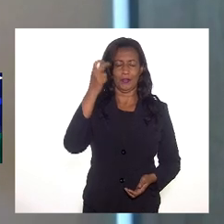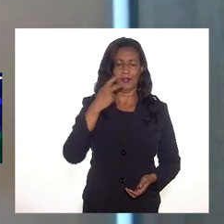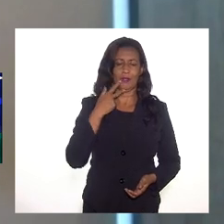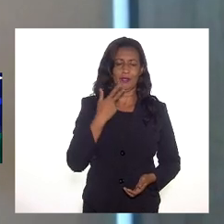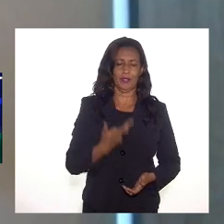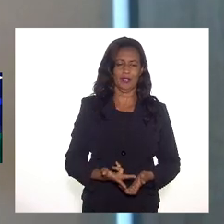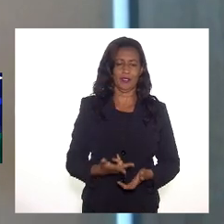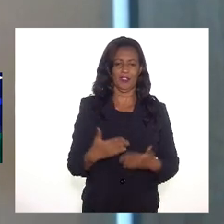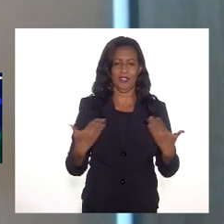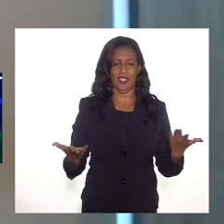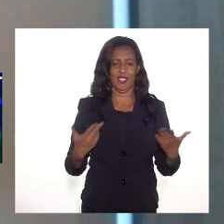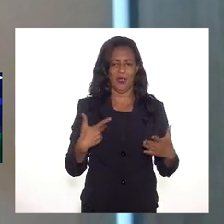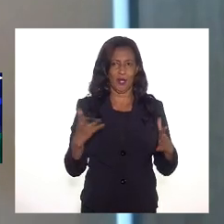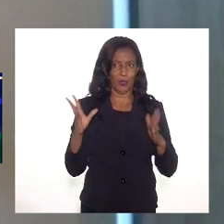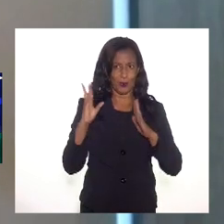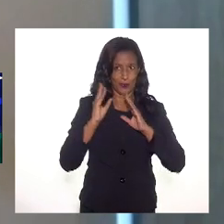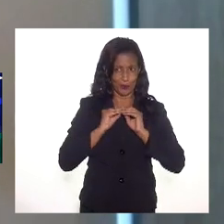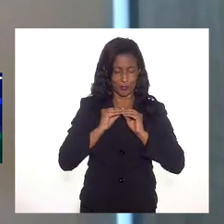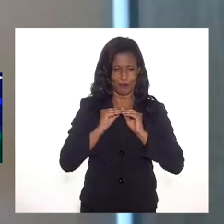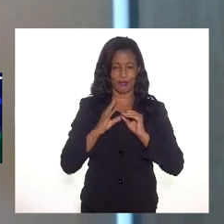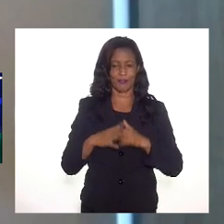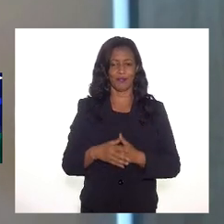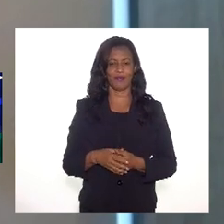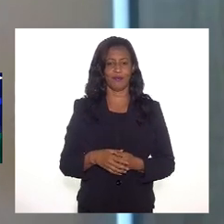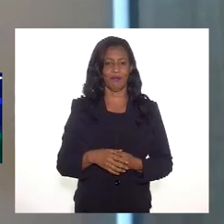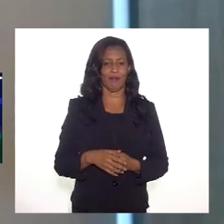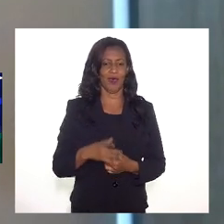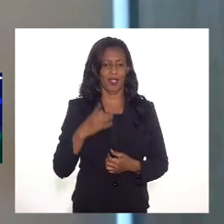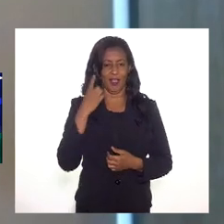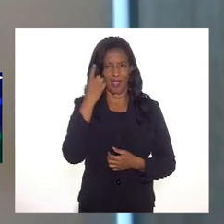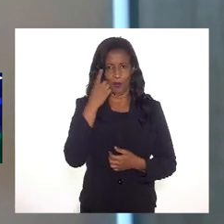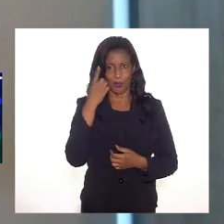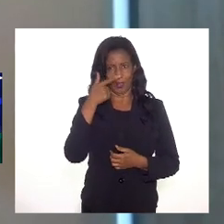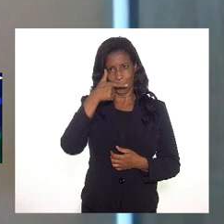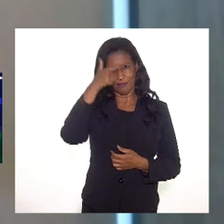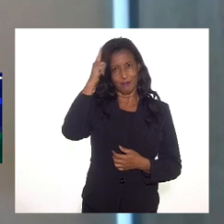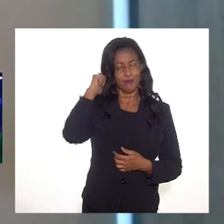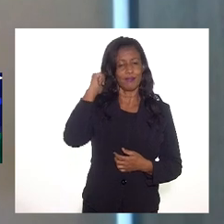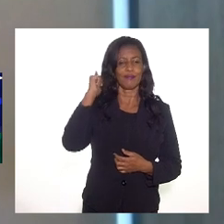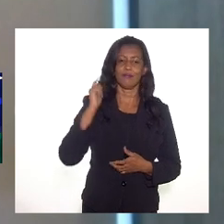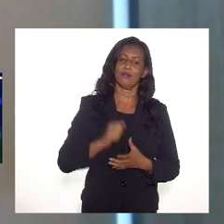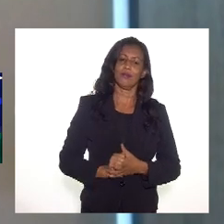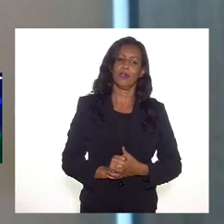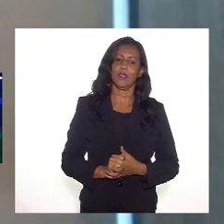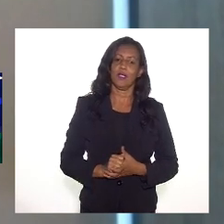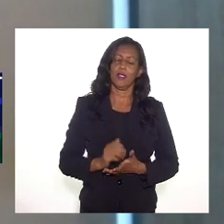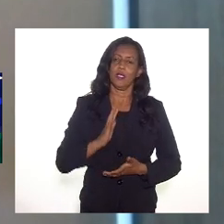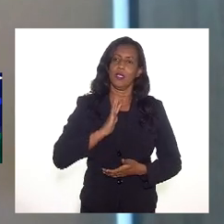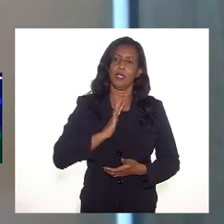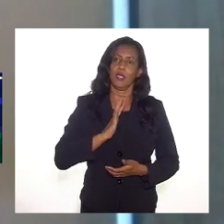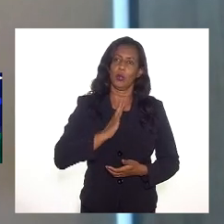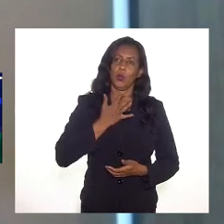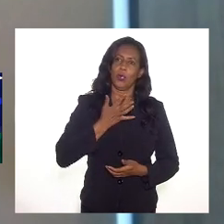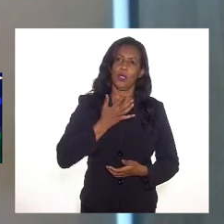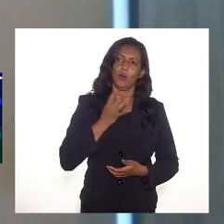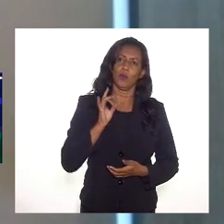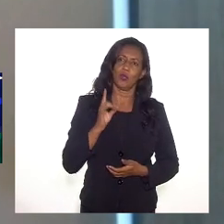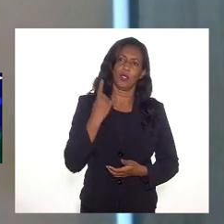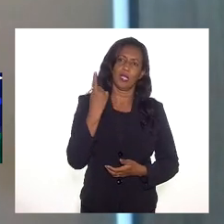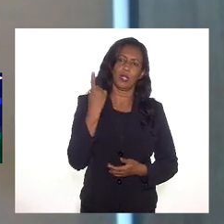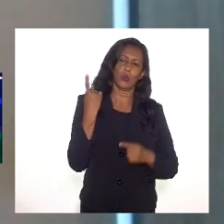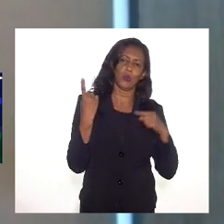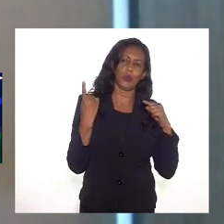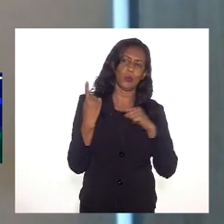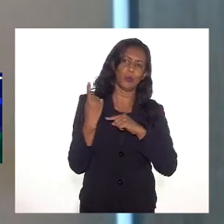e aí eu quero complementar deputado Luiz Paulo que terrível só existe um que na minha